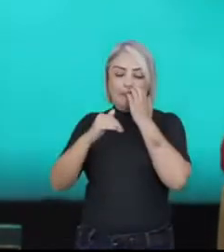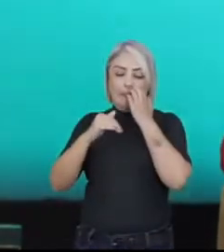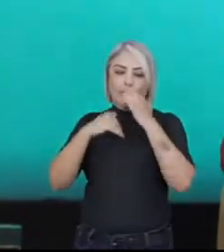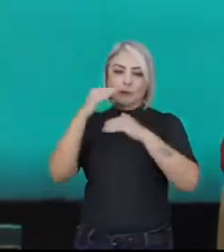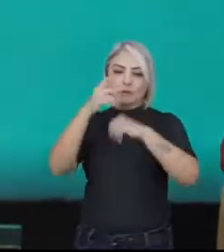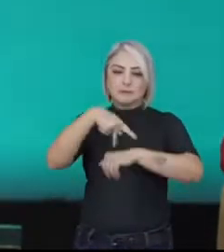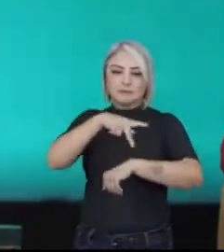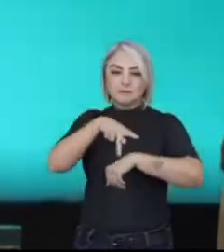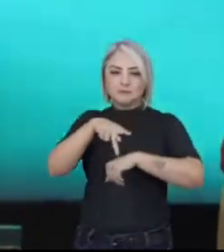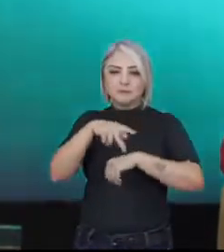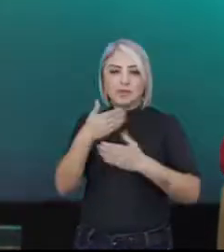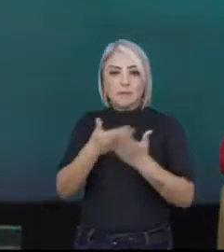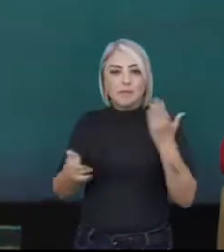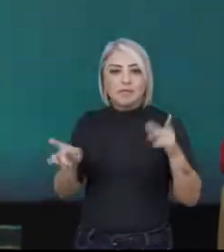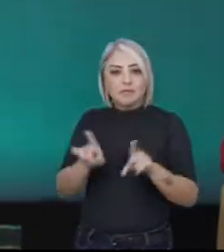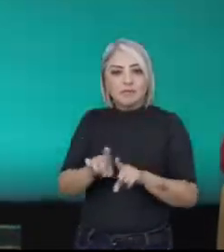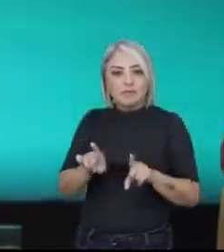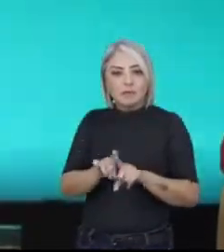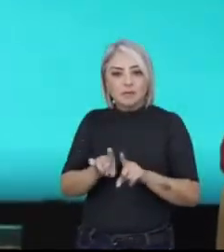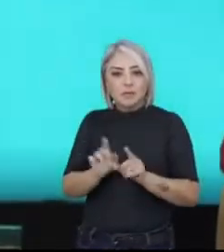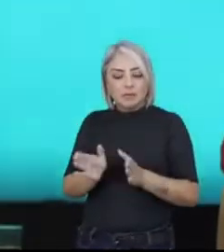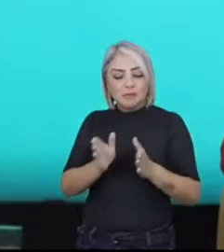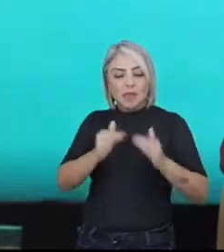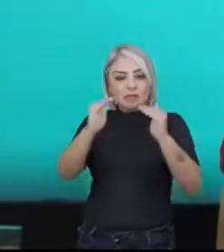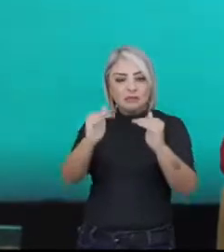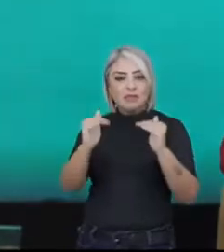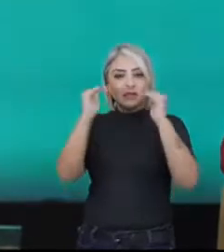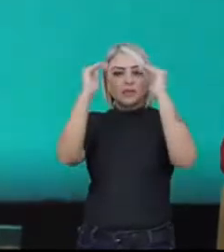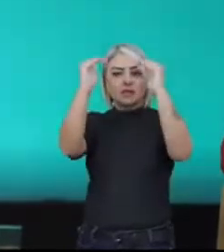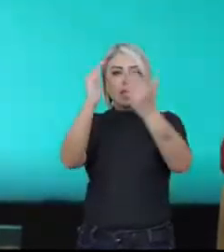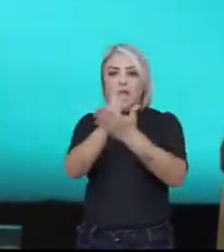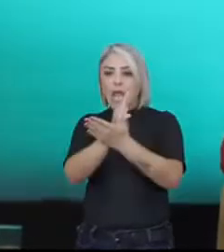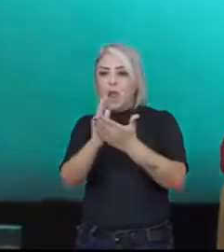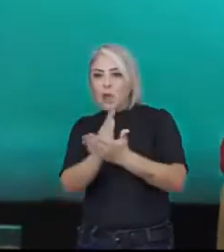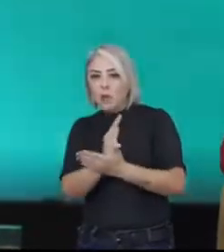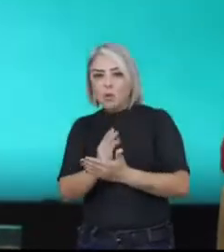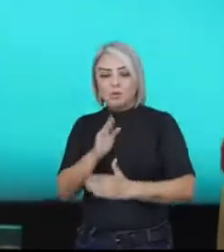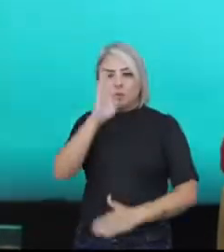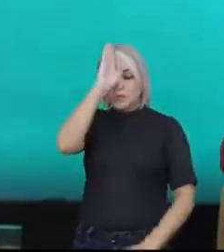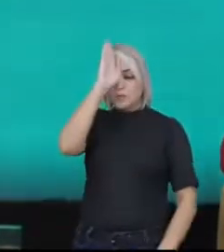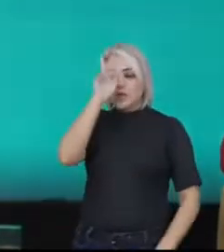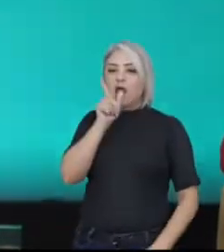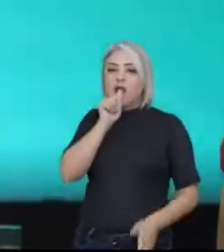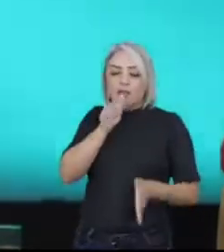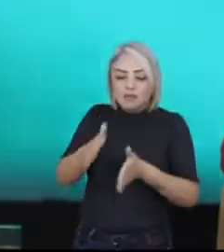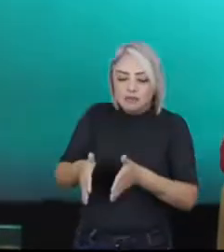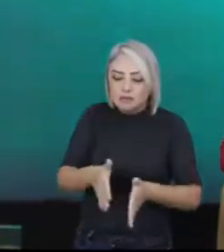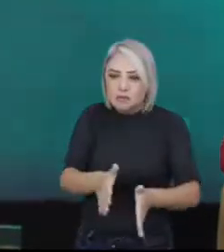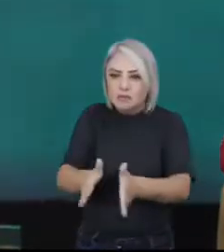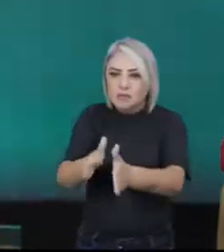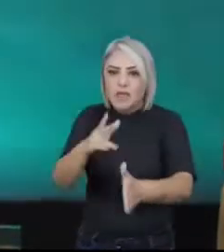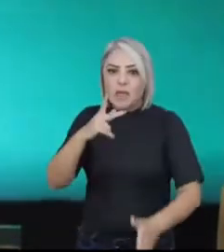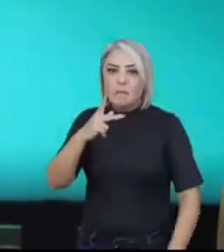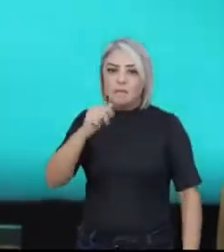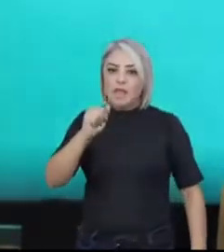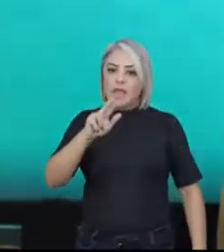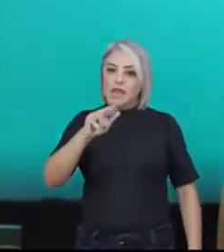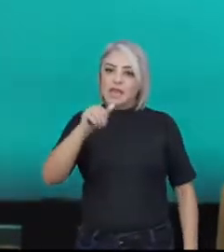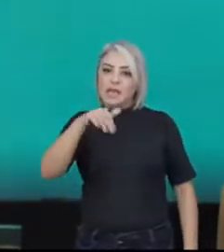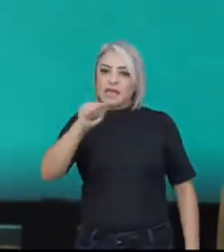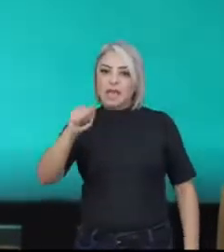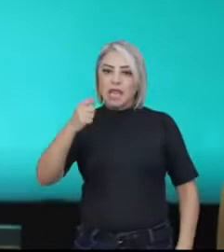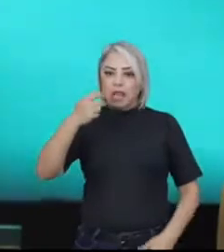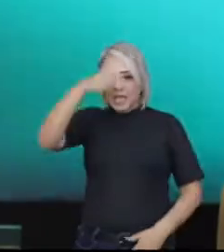perder também parte da soberania sobre alguns dos nossos principais rios, como o Rio Paraná e o Rio São Francisco. É